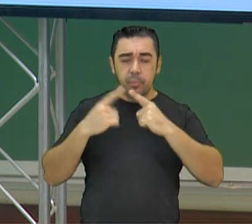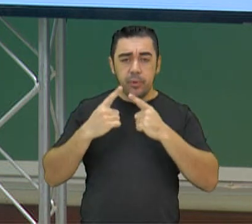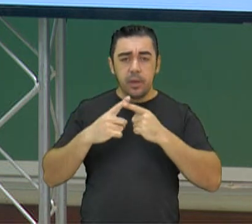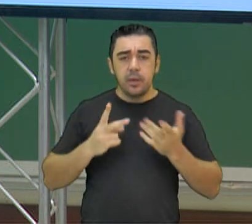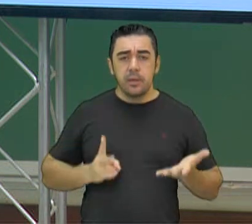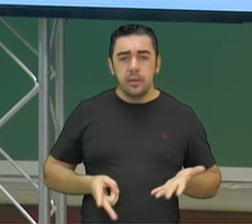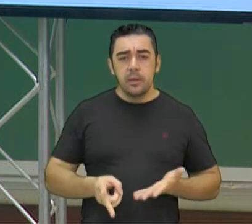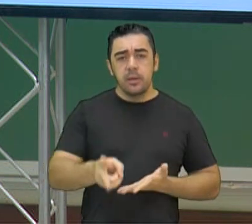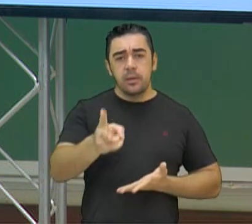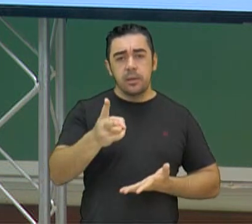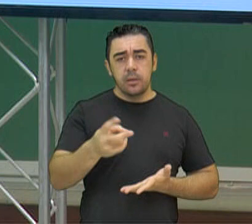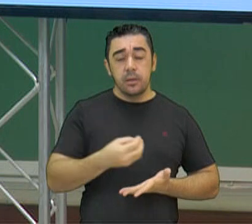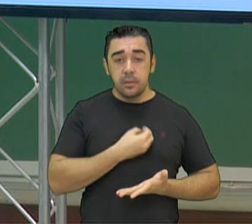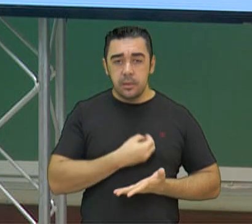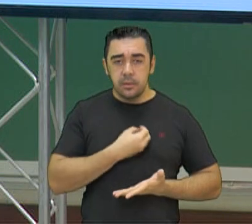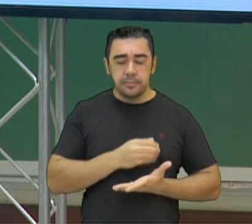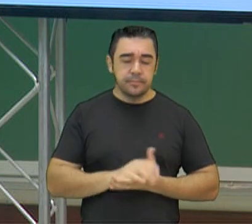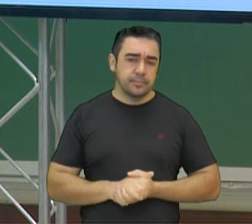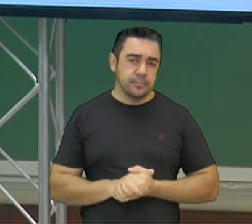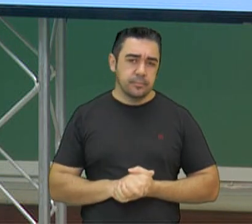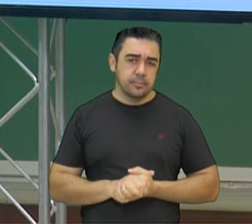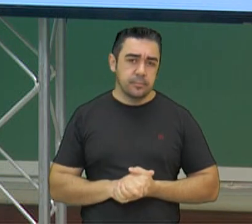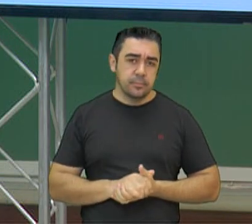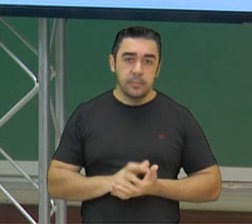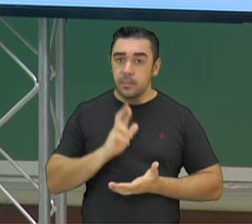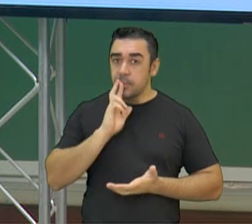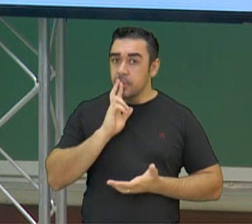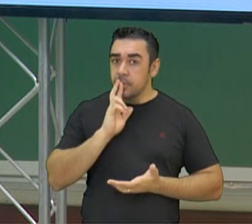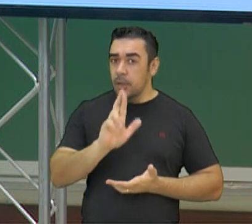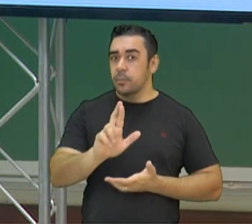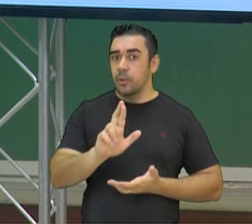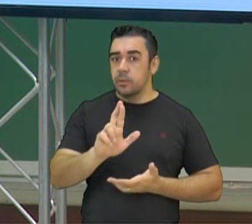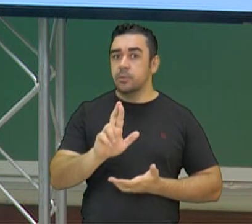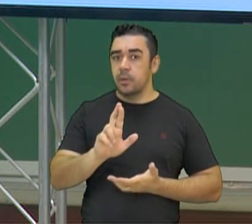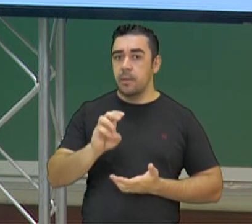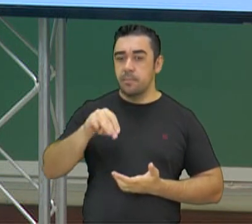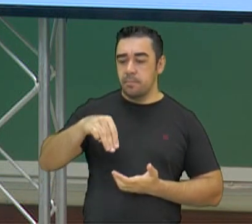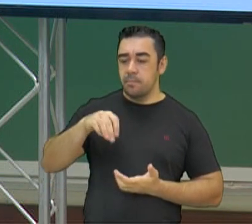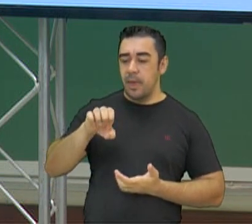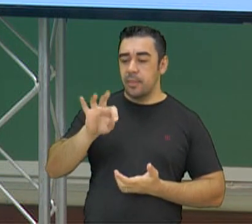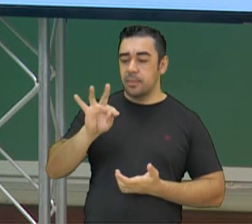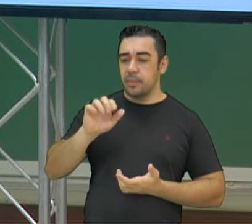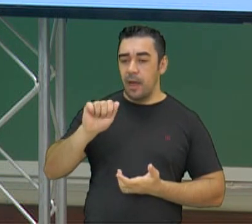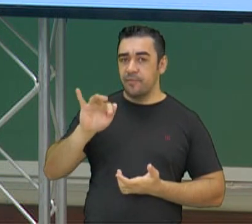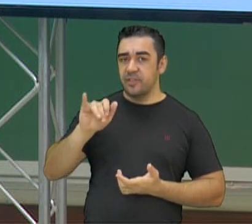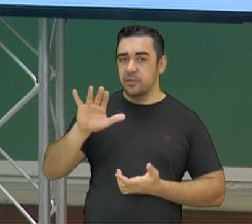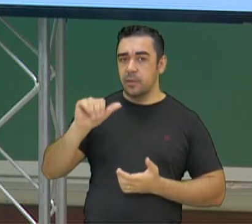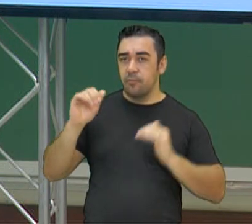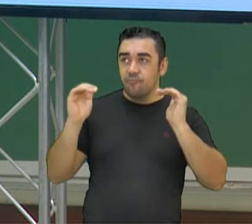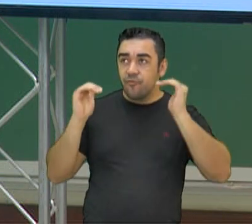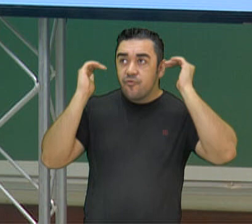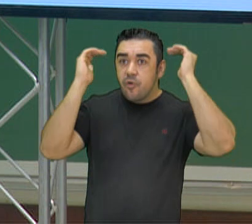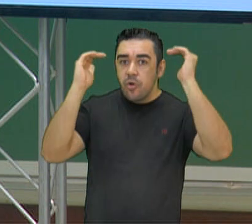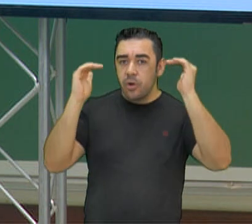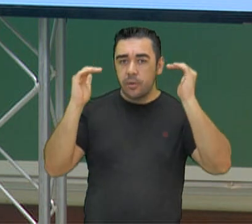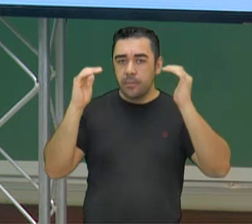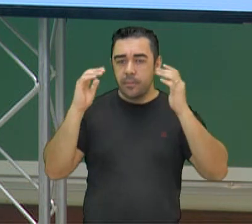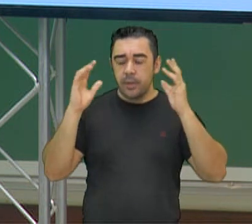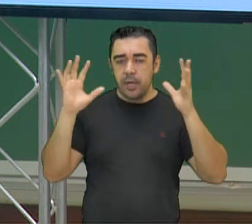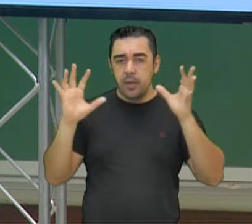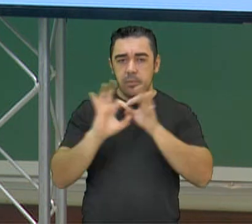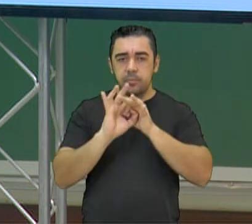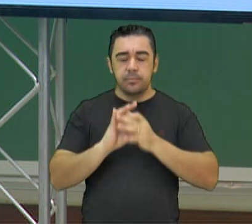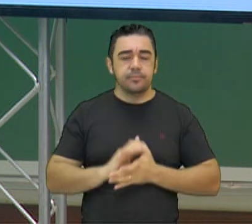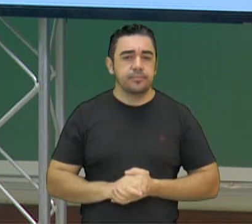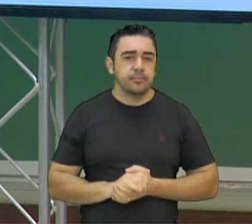eterno presente. Então, é uma resposta muito metafísica para conciliar isso daí. E, por